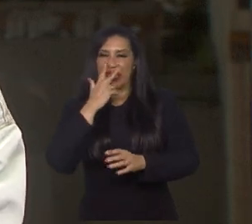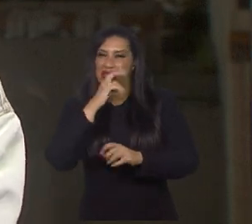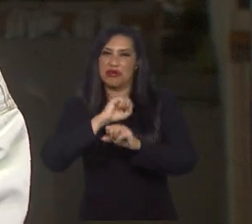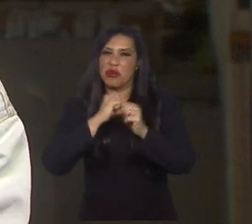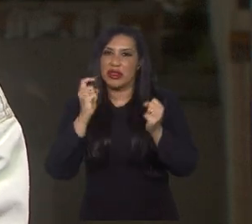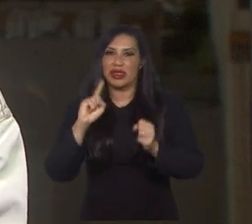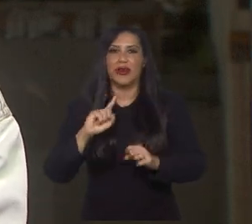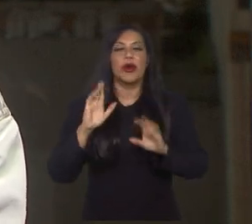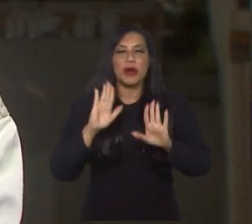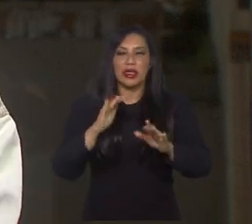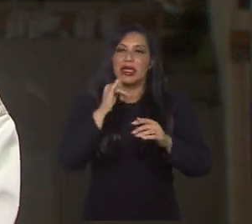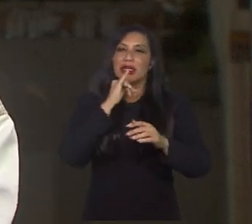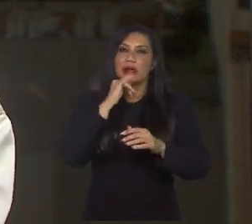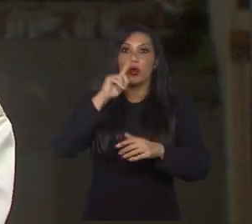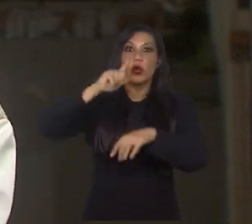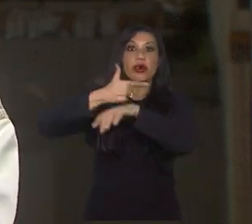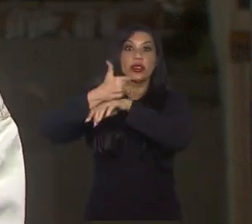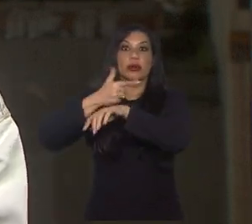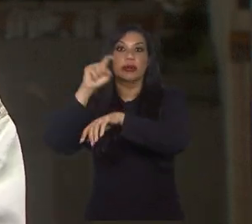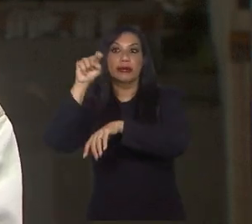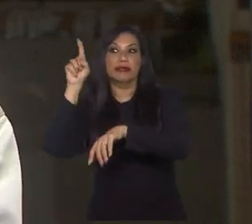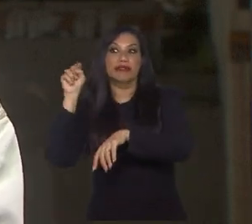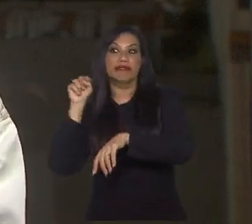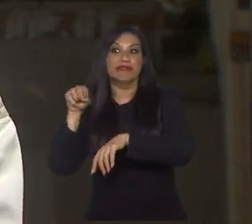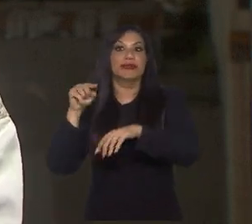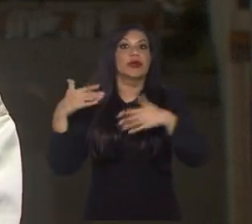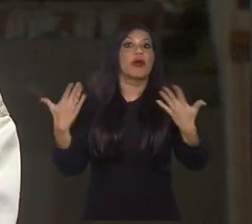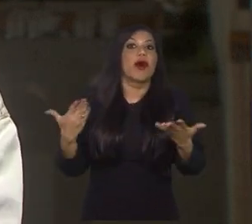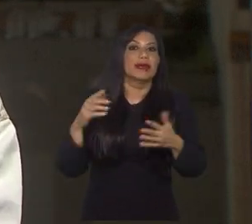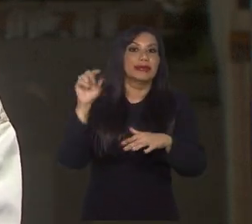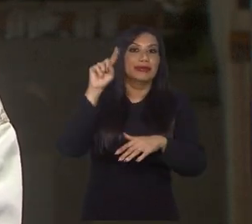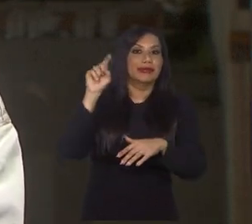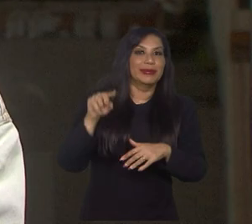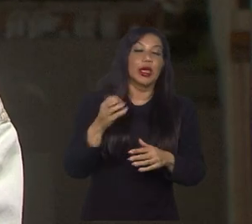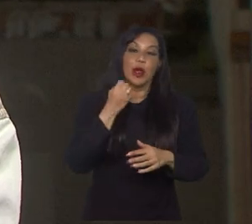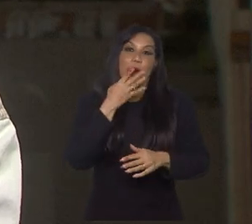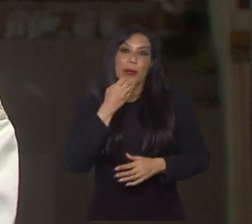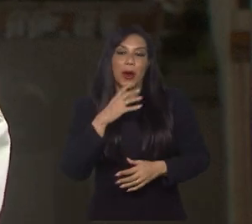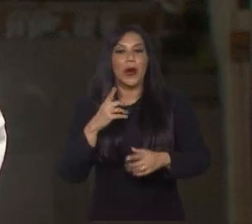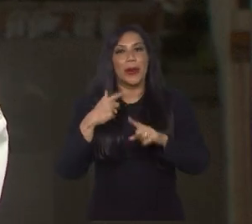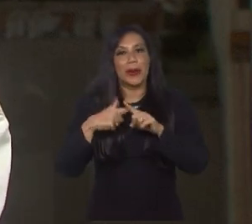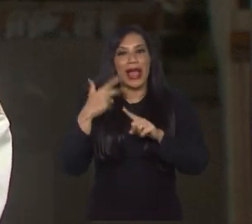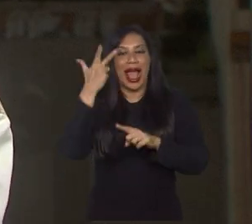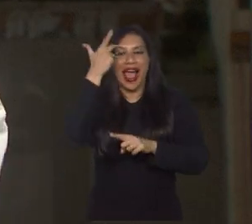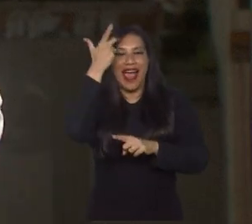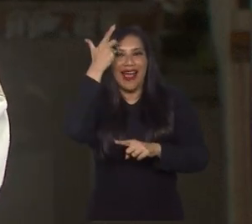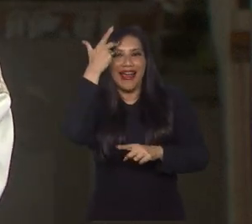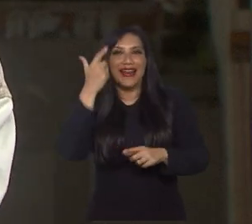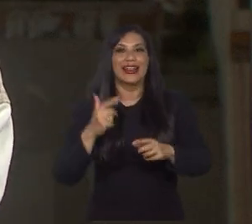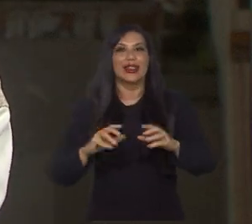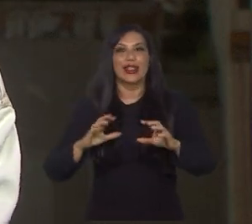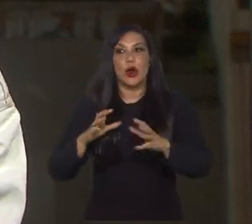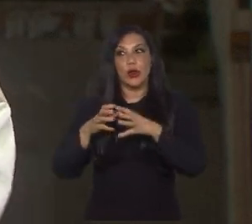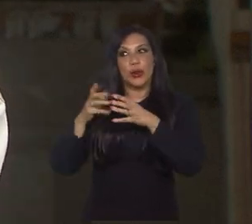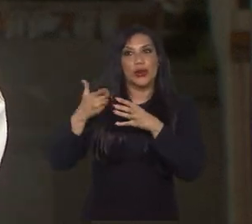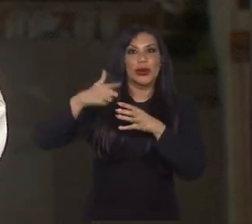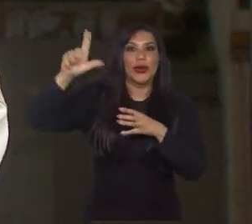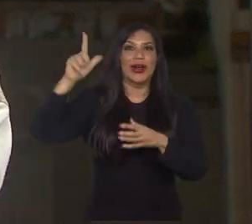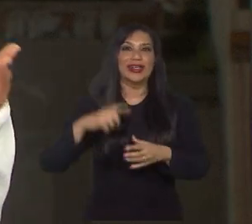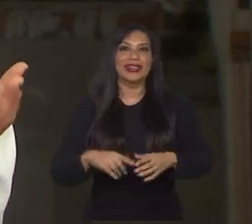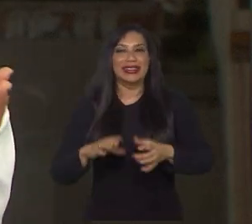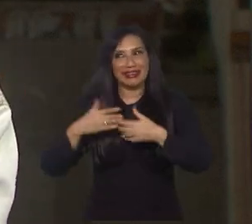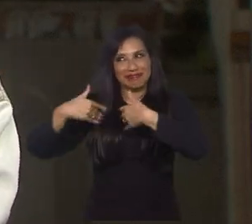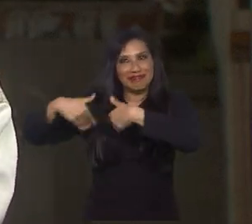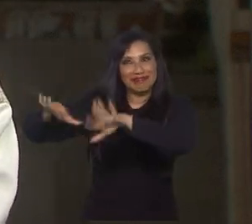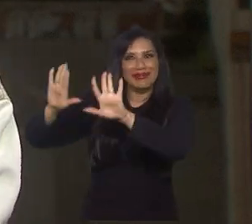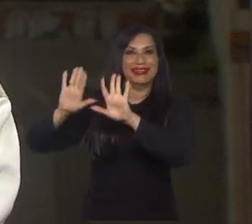opinião, está bem aberta. A gente vai ter uma trocação franca aí. E assim que é bom, né? Porque o entretenimento é bom quando é no grupo dos outros. Então deixa